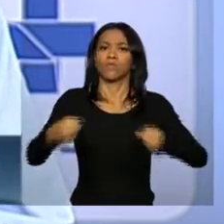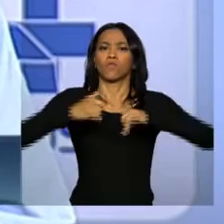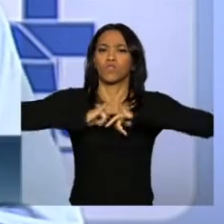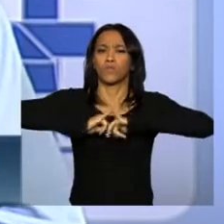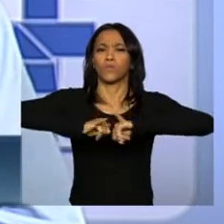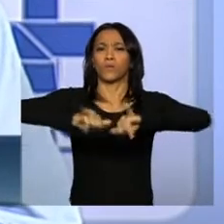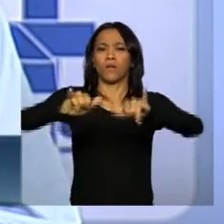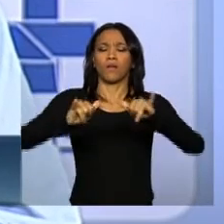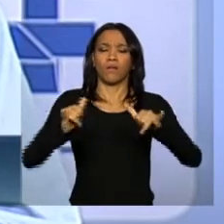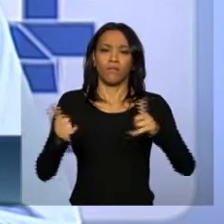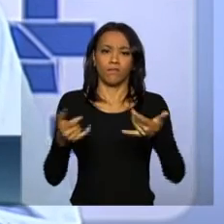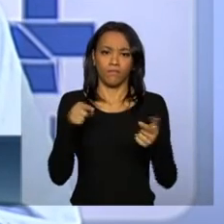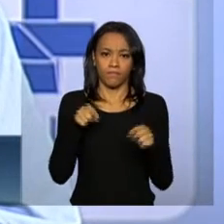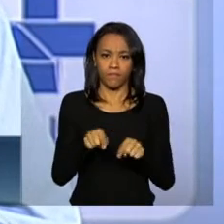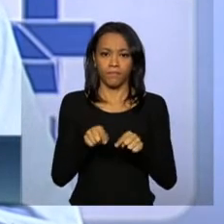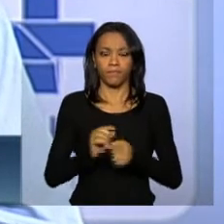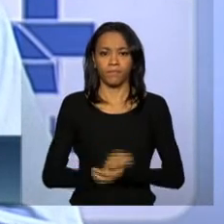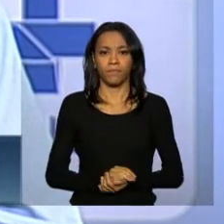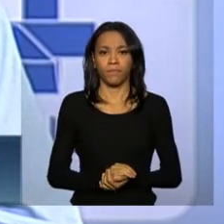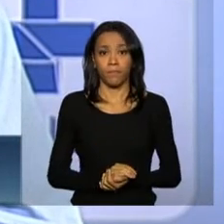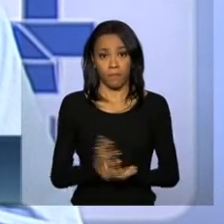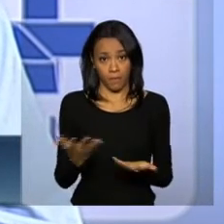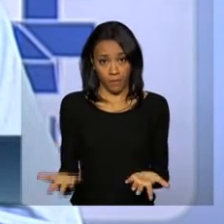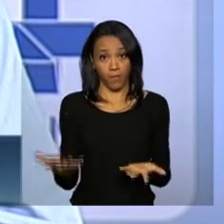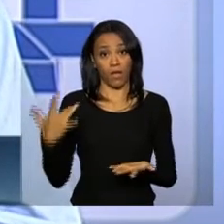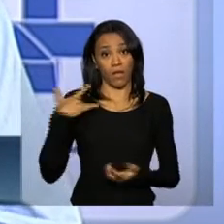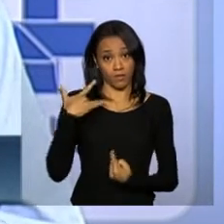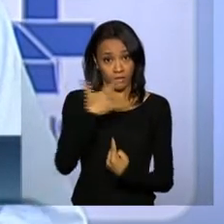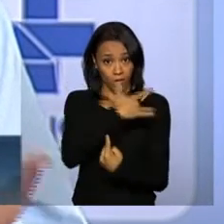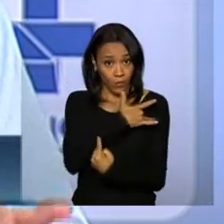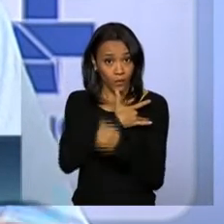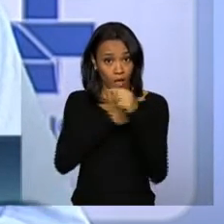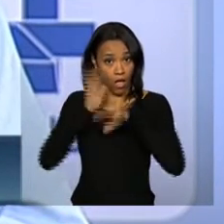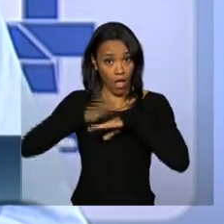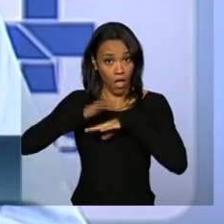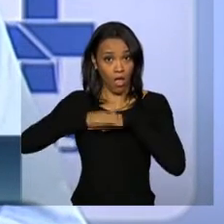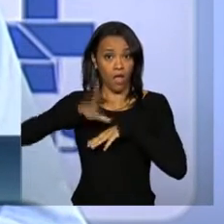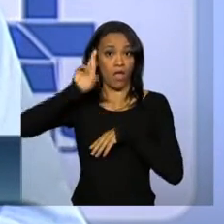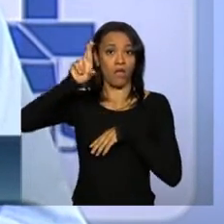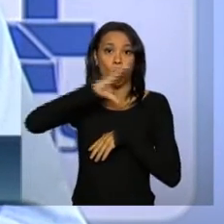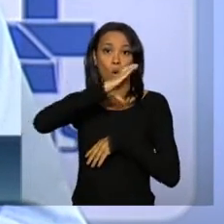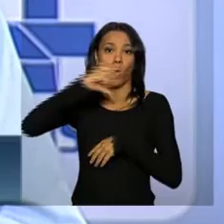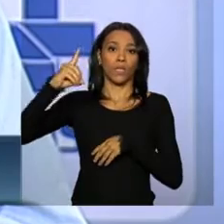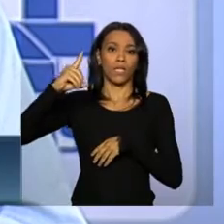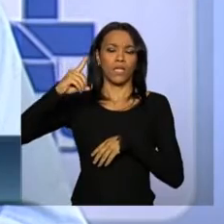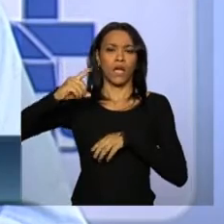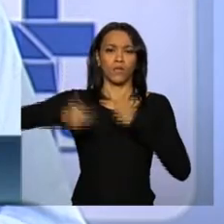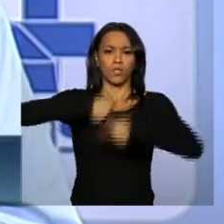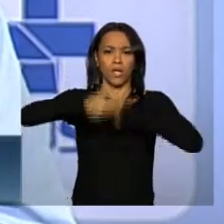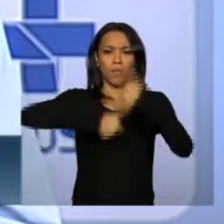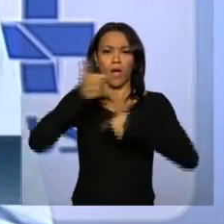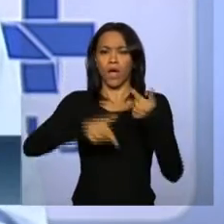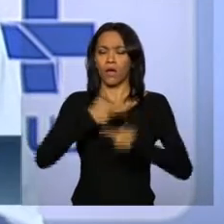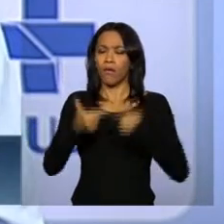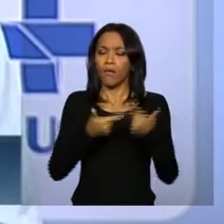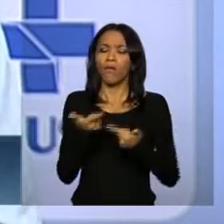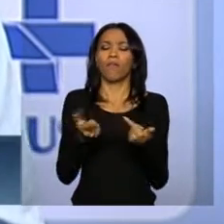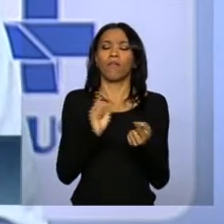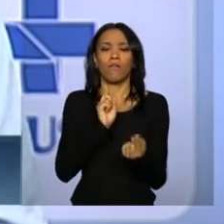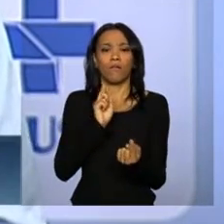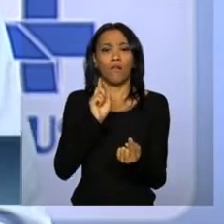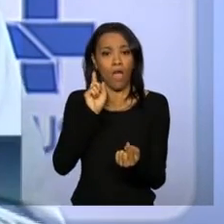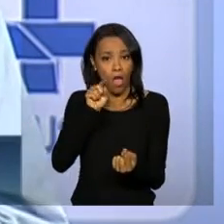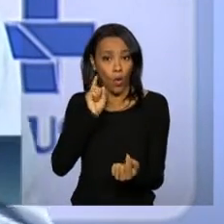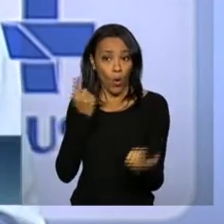esforço articulado. A saúde é quem coordena este conjunto de ações, no entanto, combate